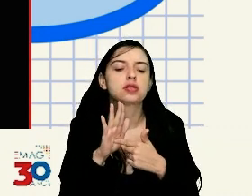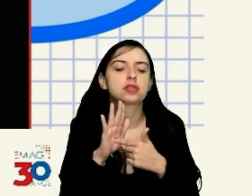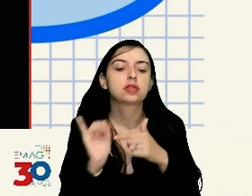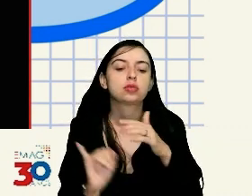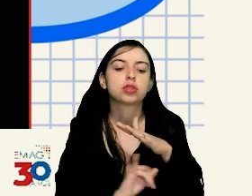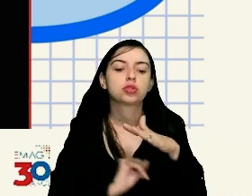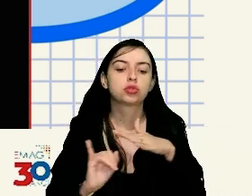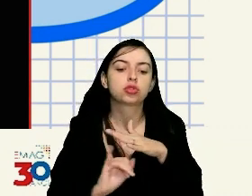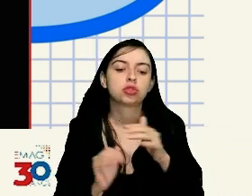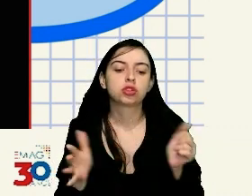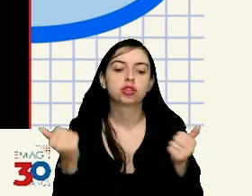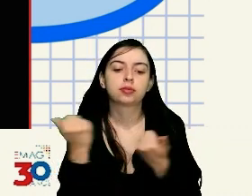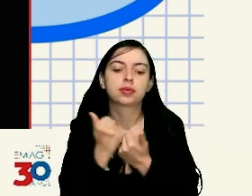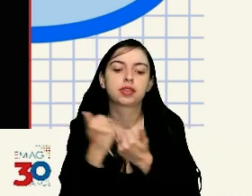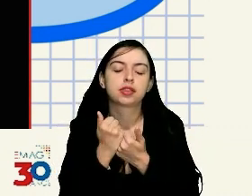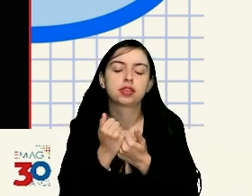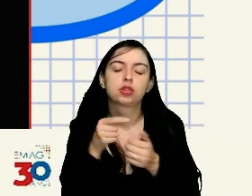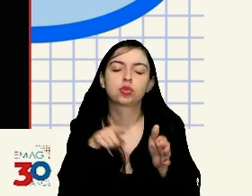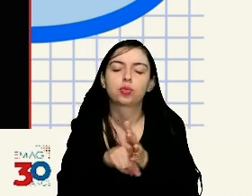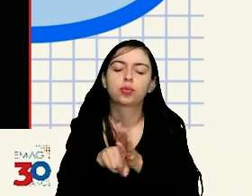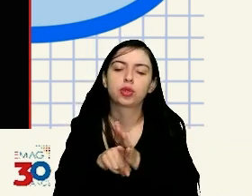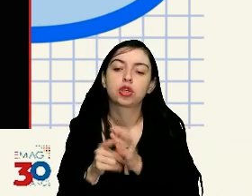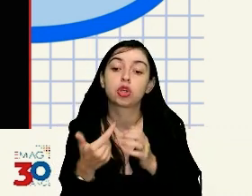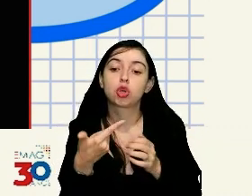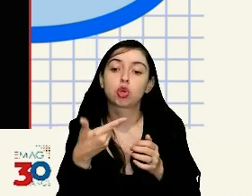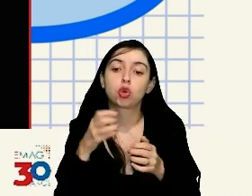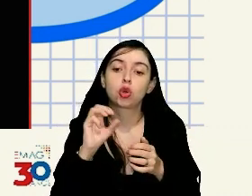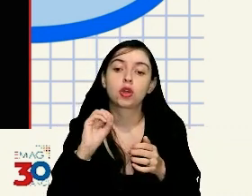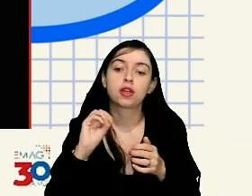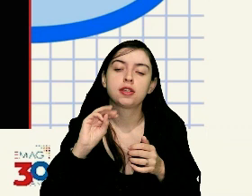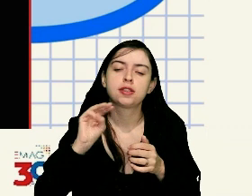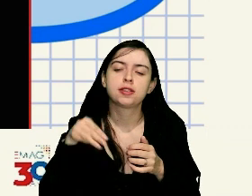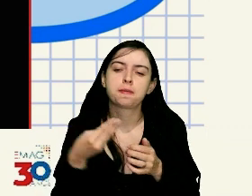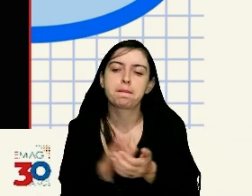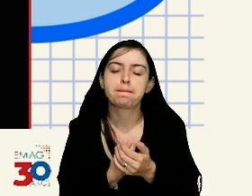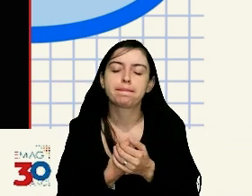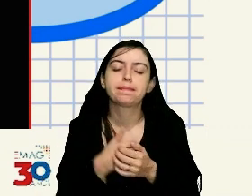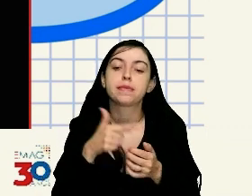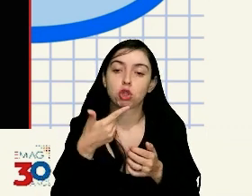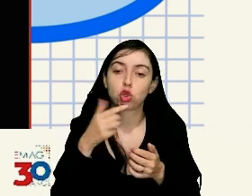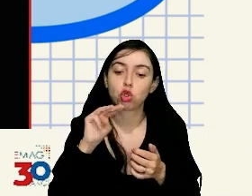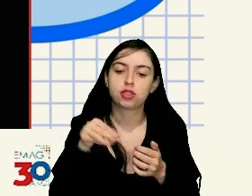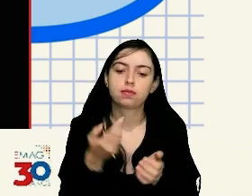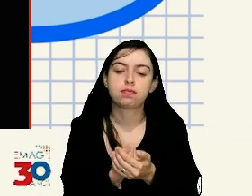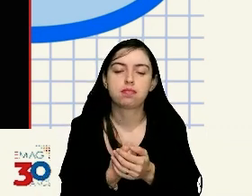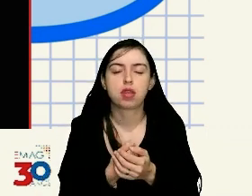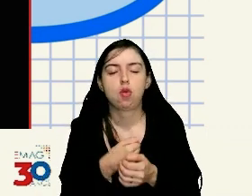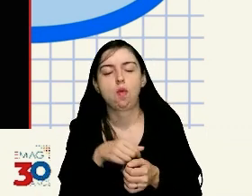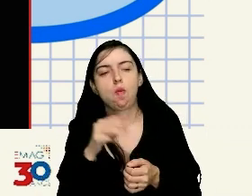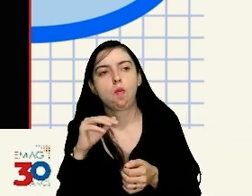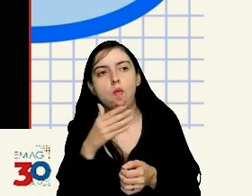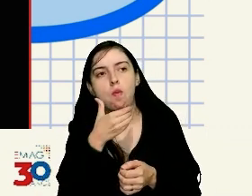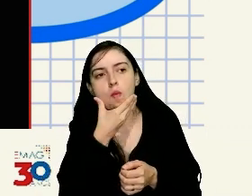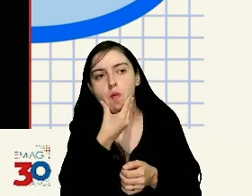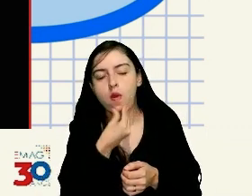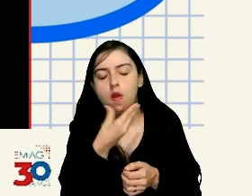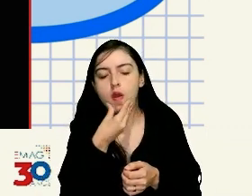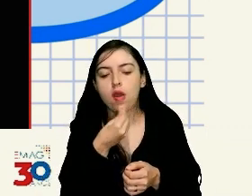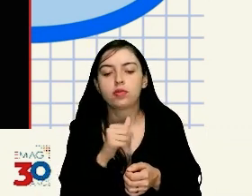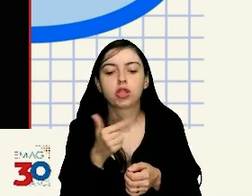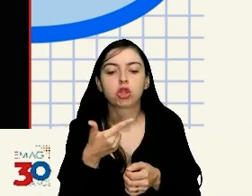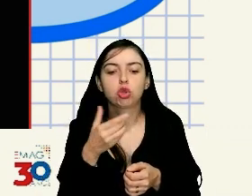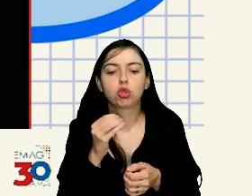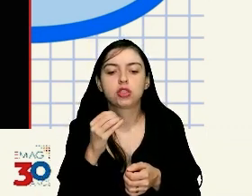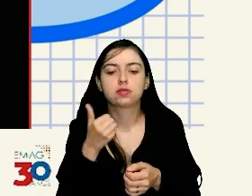eles fizeram uma pesquisa com 2.000 homens em 2018, se eu não me engano, e essa pesquisa demonstrou que homens que foram criados num